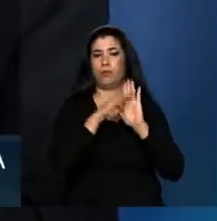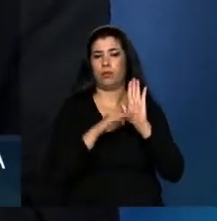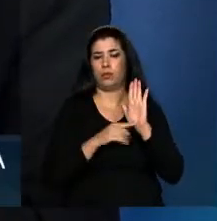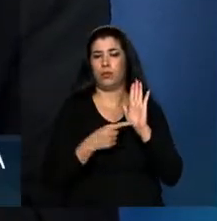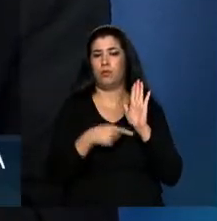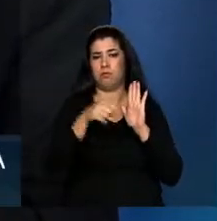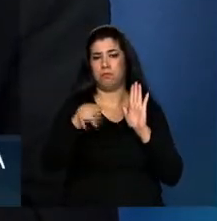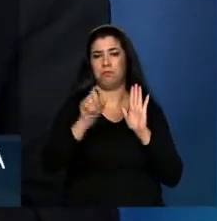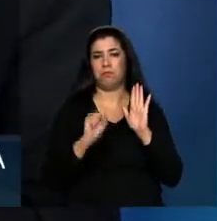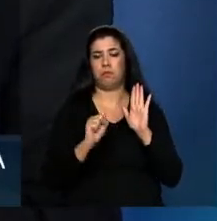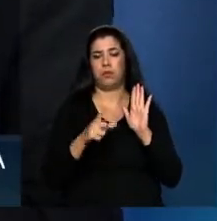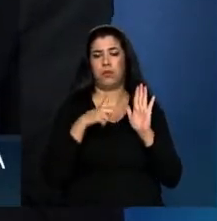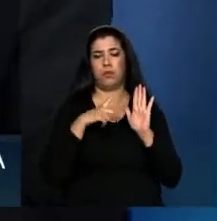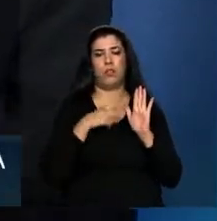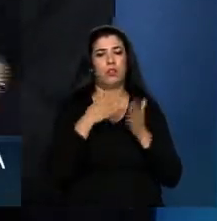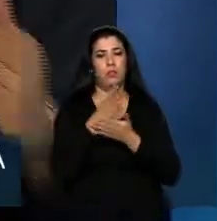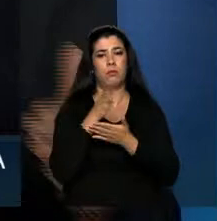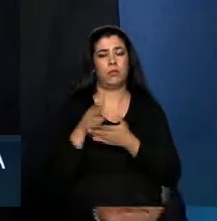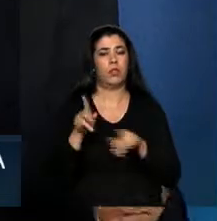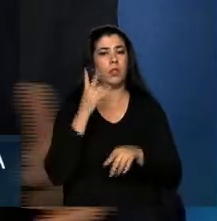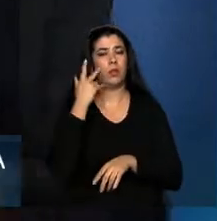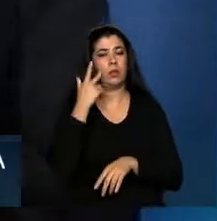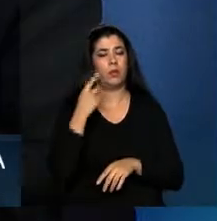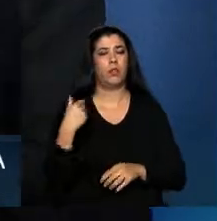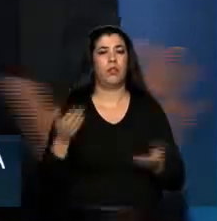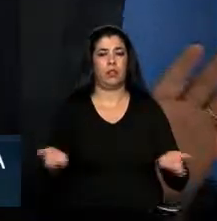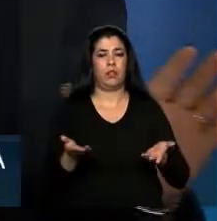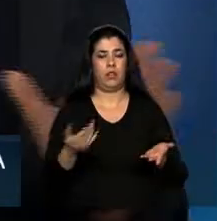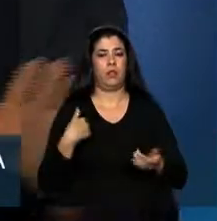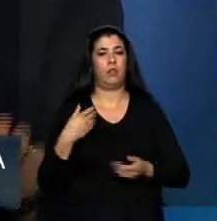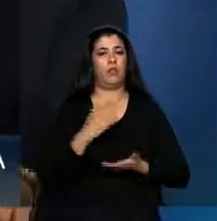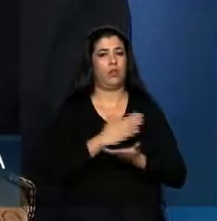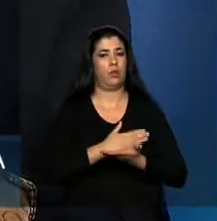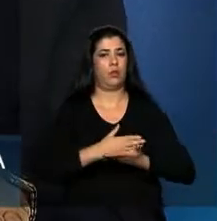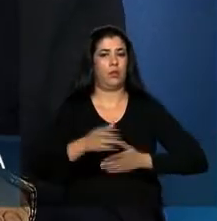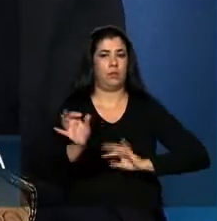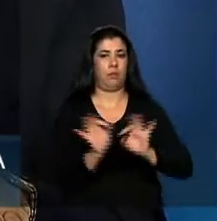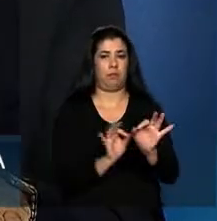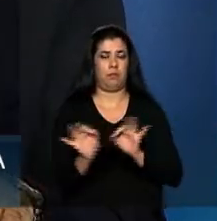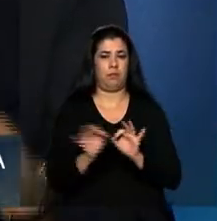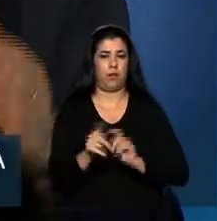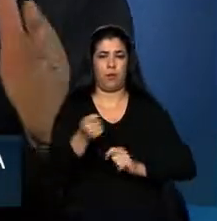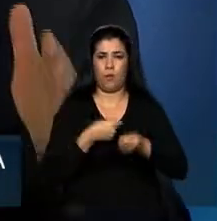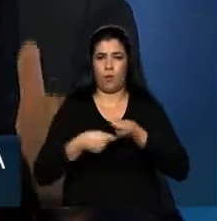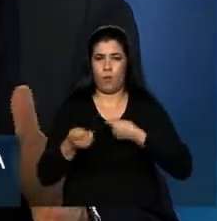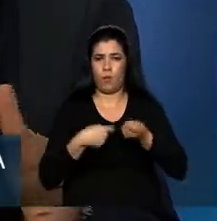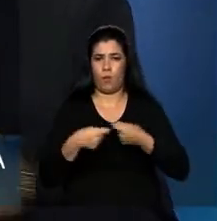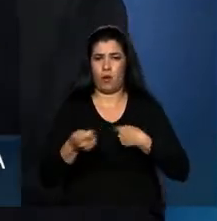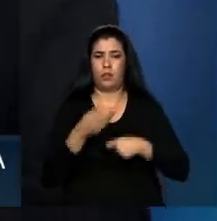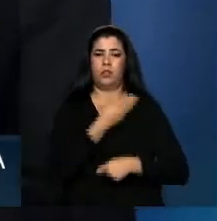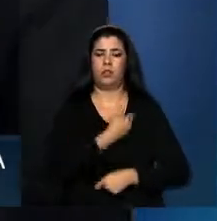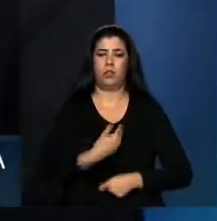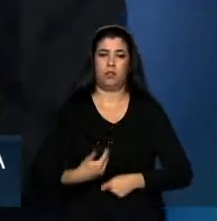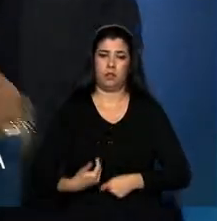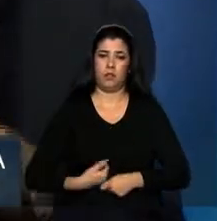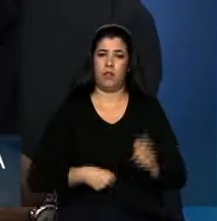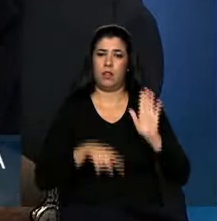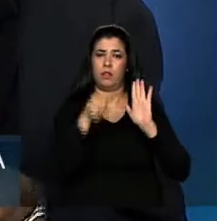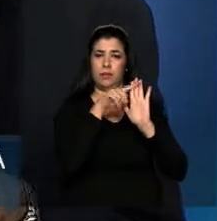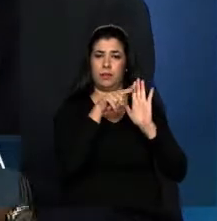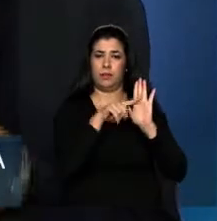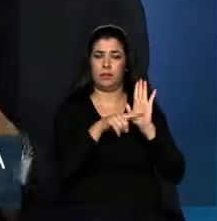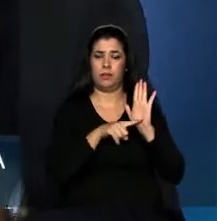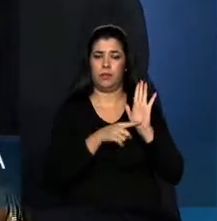depois vocês poderão tê-la, e nós agora vamos nos preparar para negociar. Nós queremos negociar esses itens, vamos